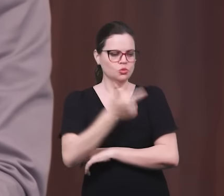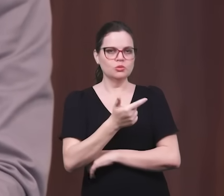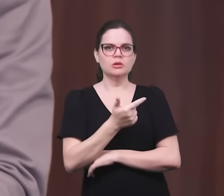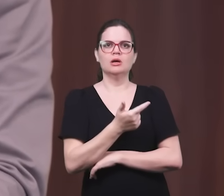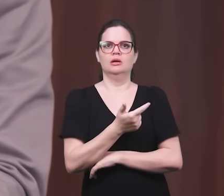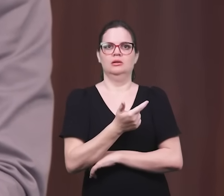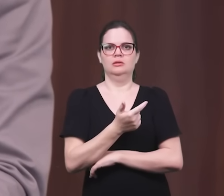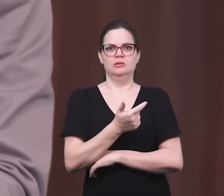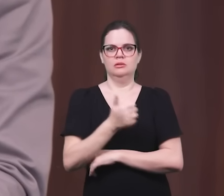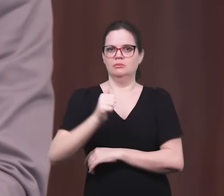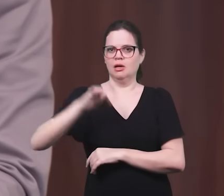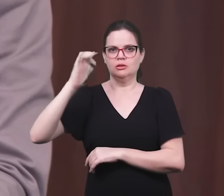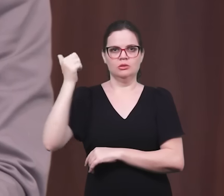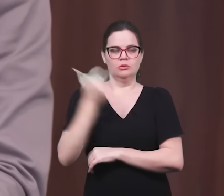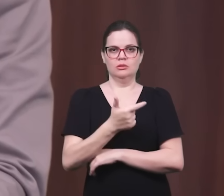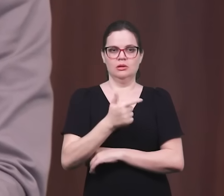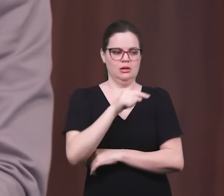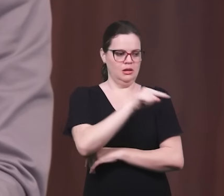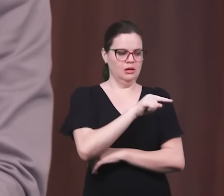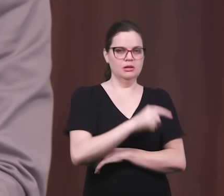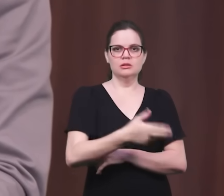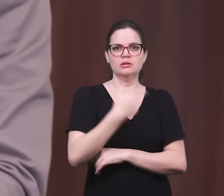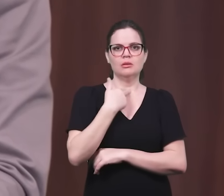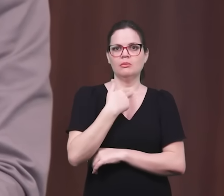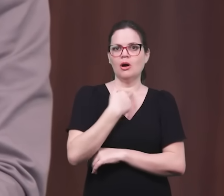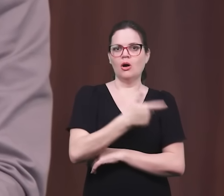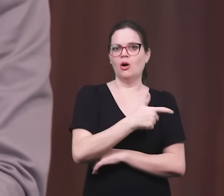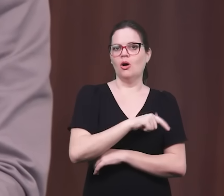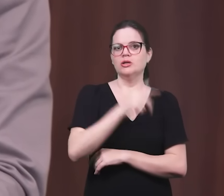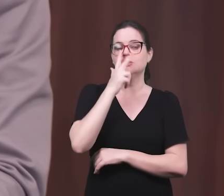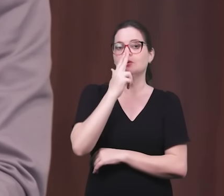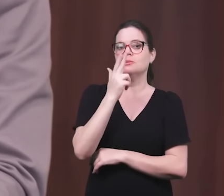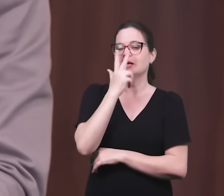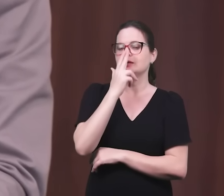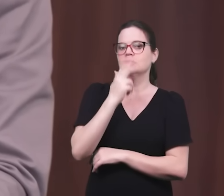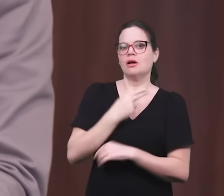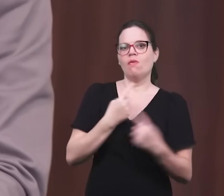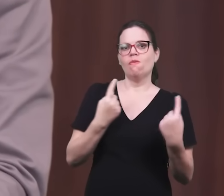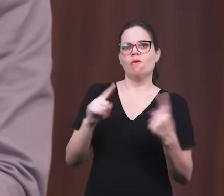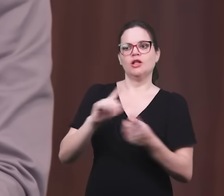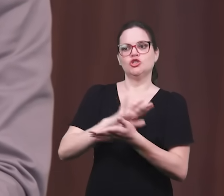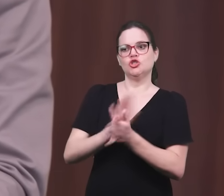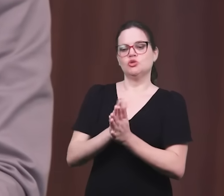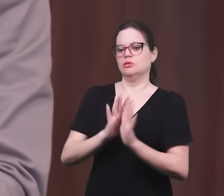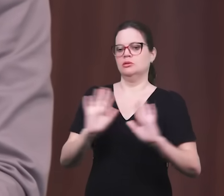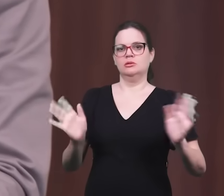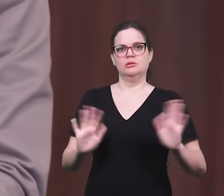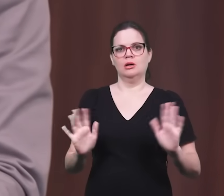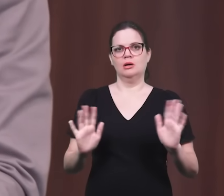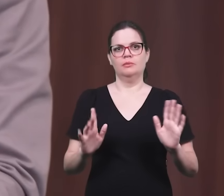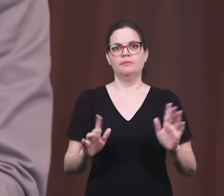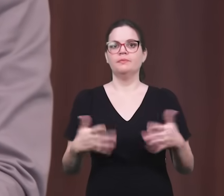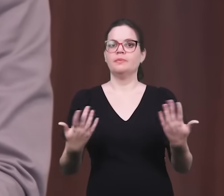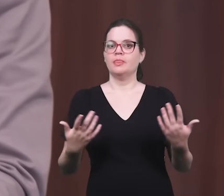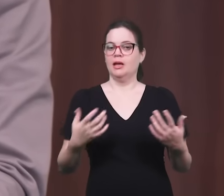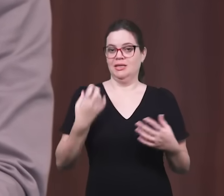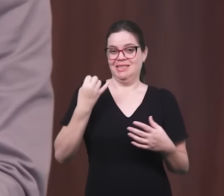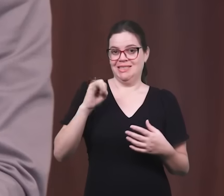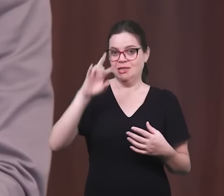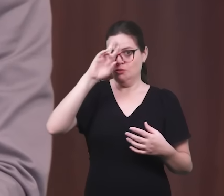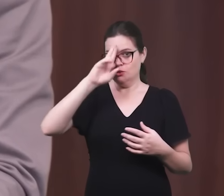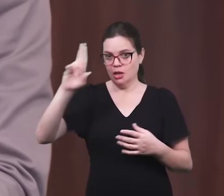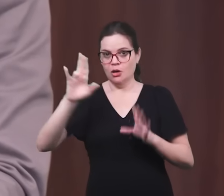ele é maior que o Senhor. Ele não pode meter a mão no altar, a não ser que o Senhor permita. Por isso que para tocar em Jó teve que